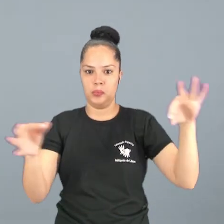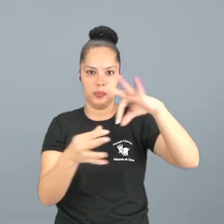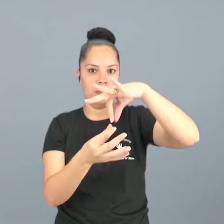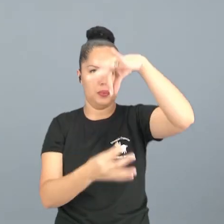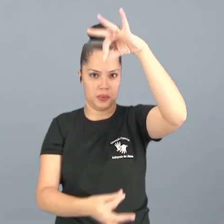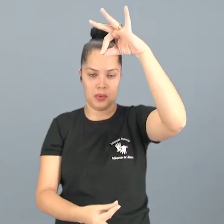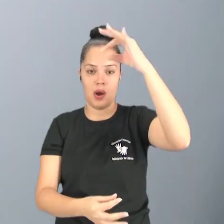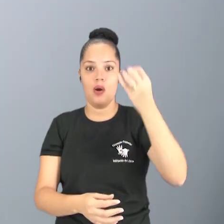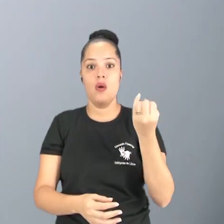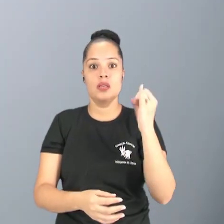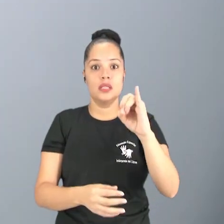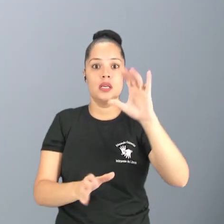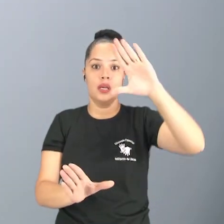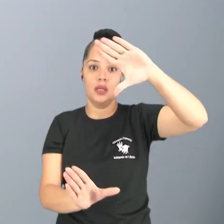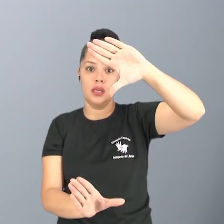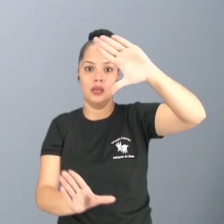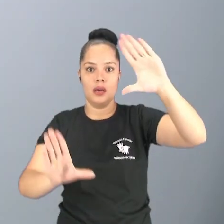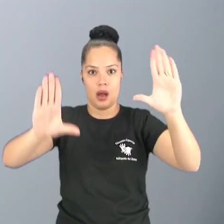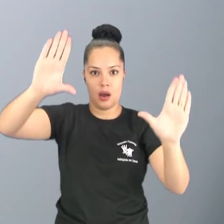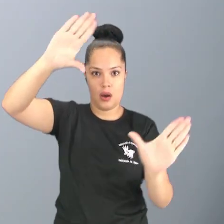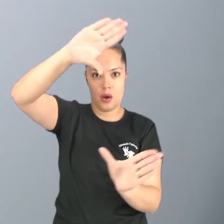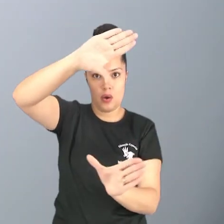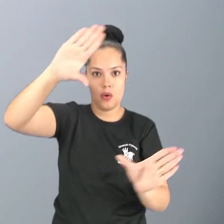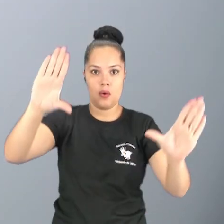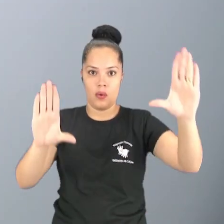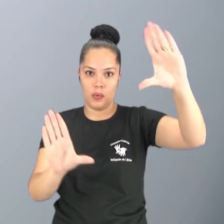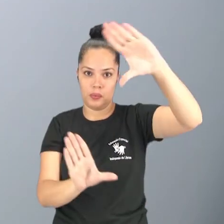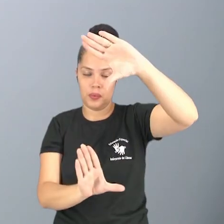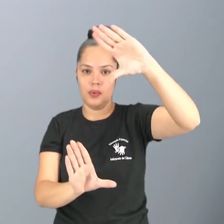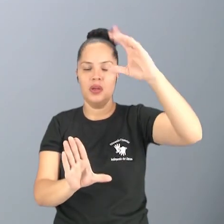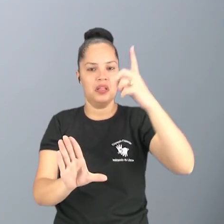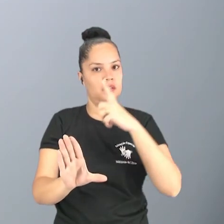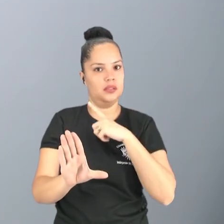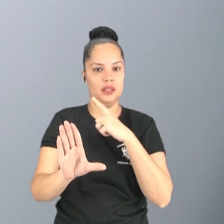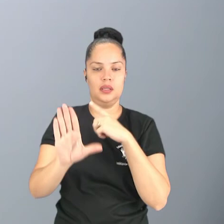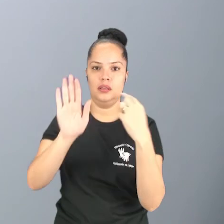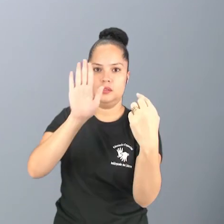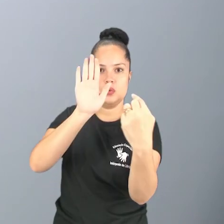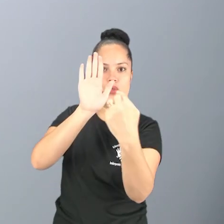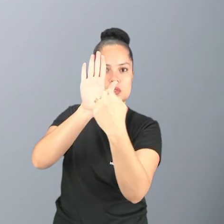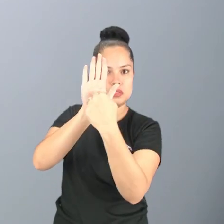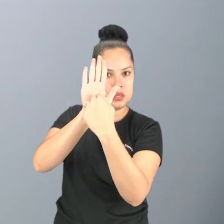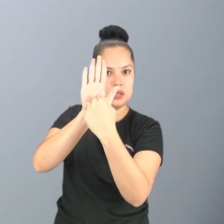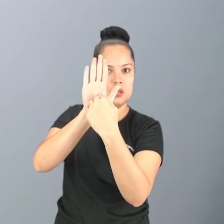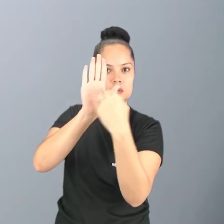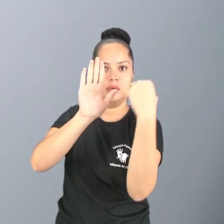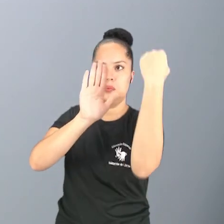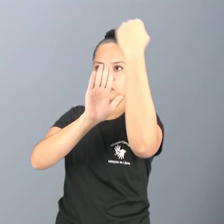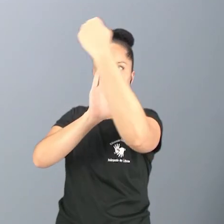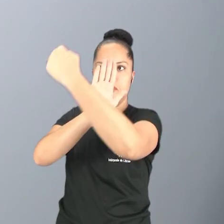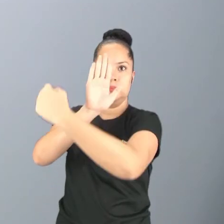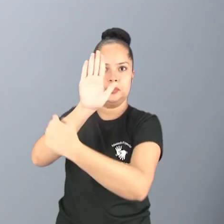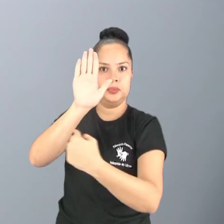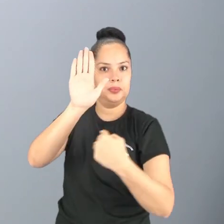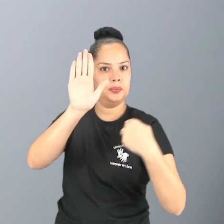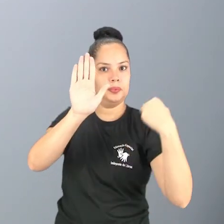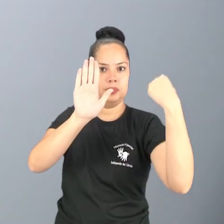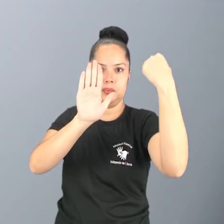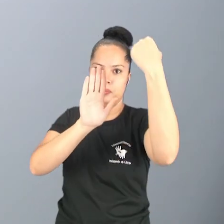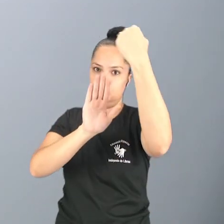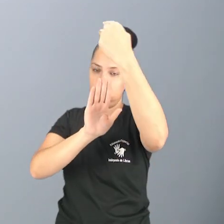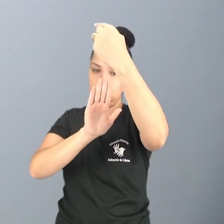certo? E a rotação, a gente tem o giro da figura, né, de acordo com um determinado